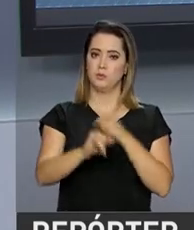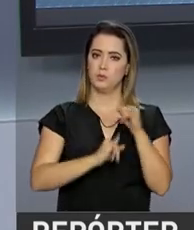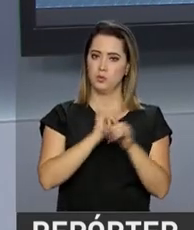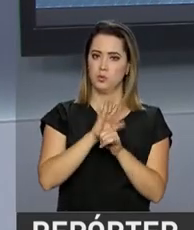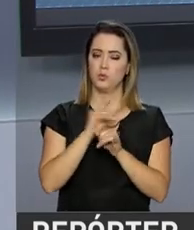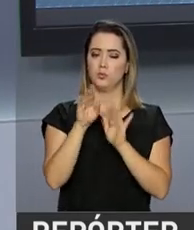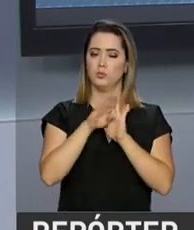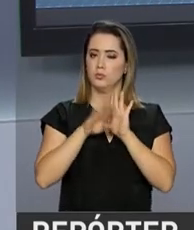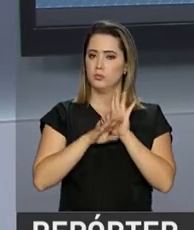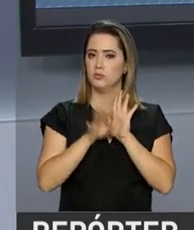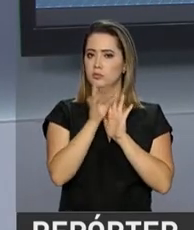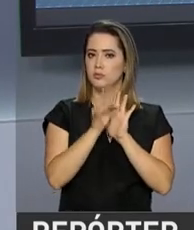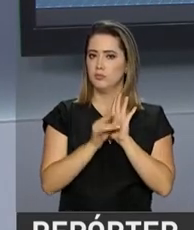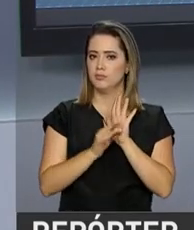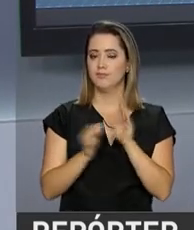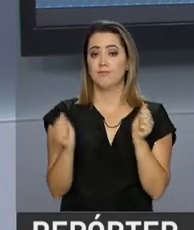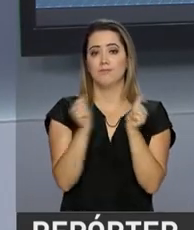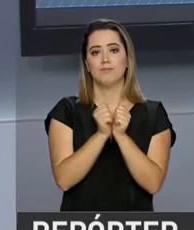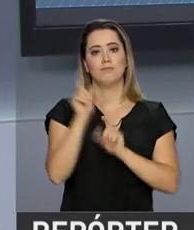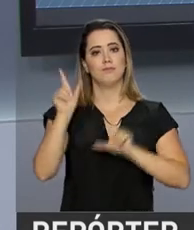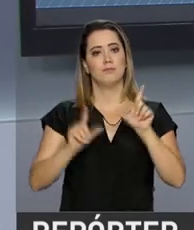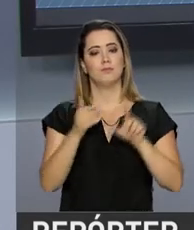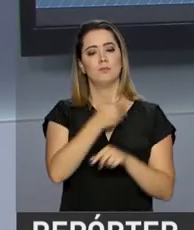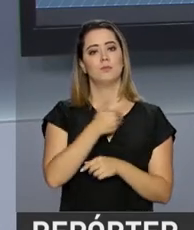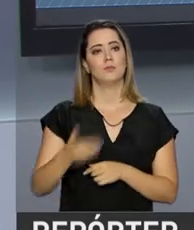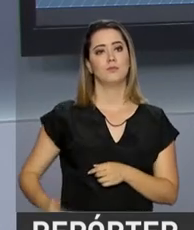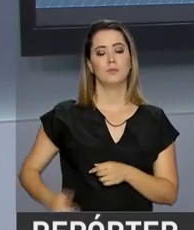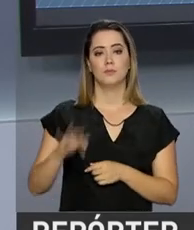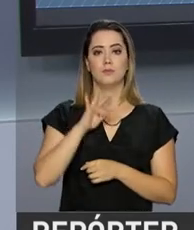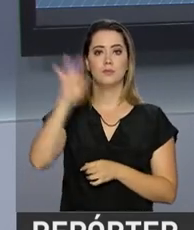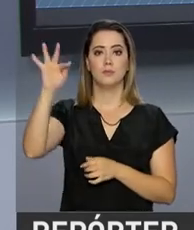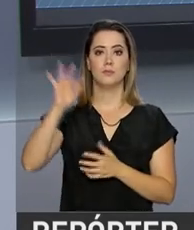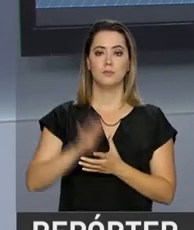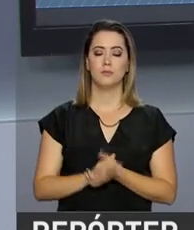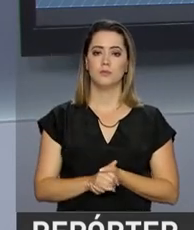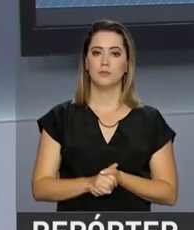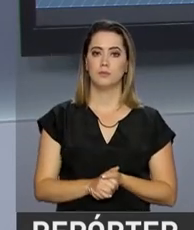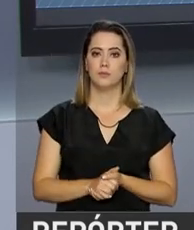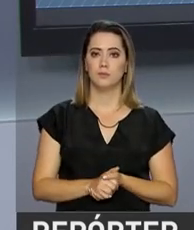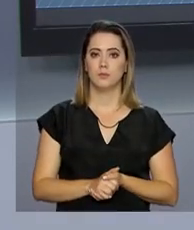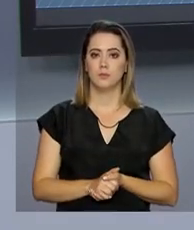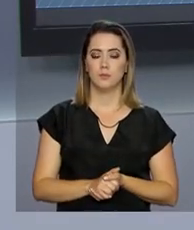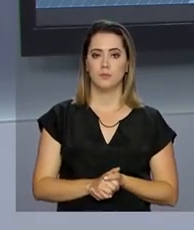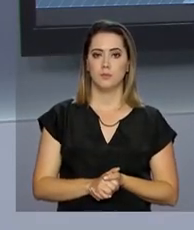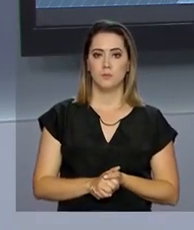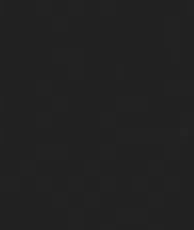na internet e continue com a gente aqui na nbr a tv do governo federal